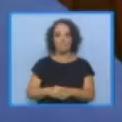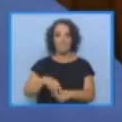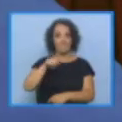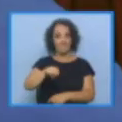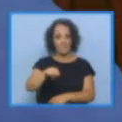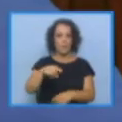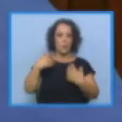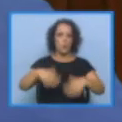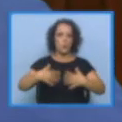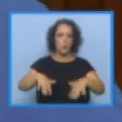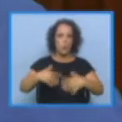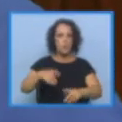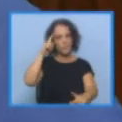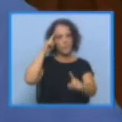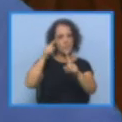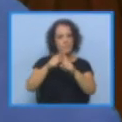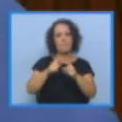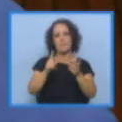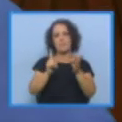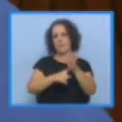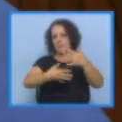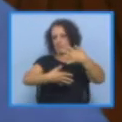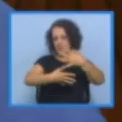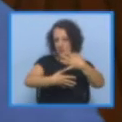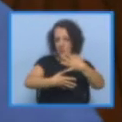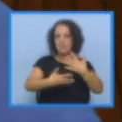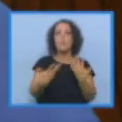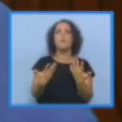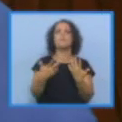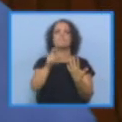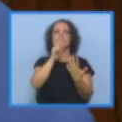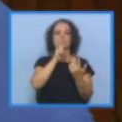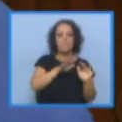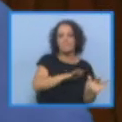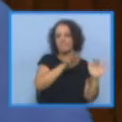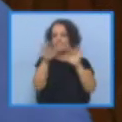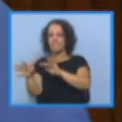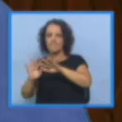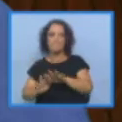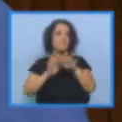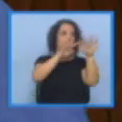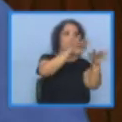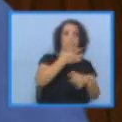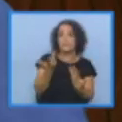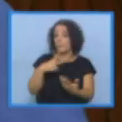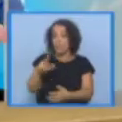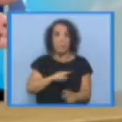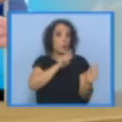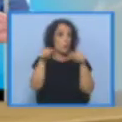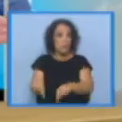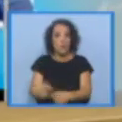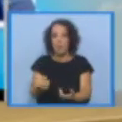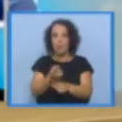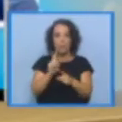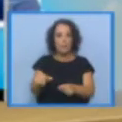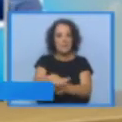um fluxo dirigido aos países da América Latina, aos países vizinhos, pode ter que se reorientar também para Portugal, porque a situação